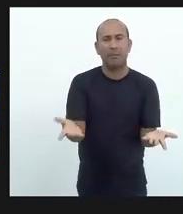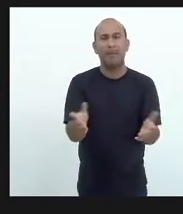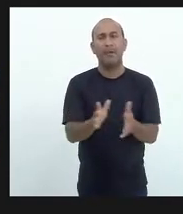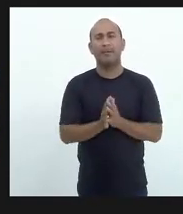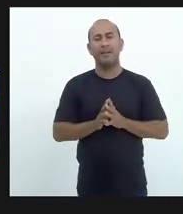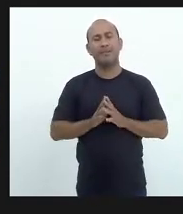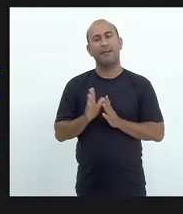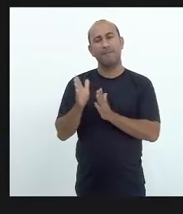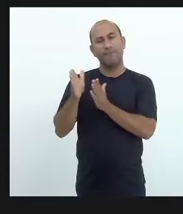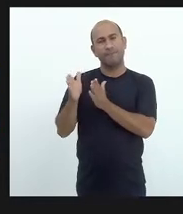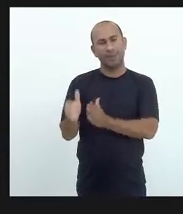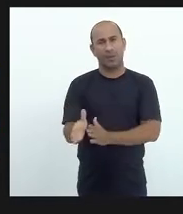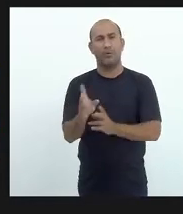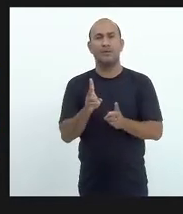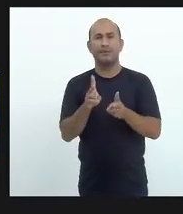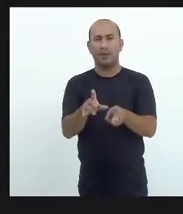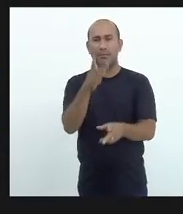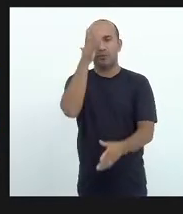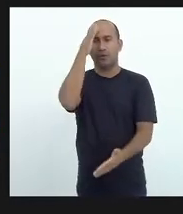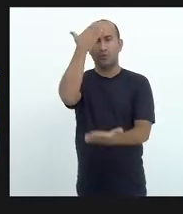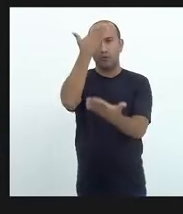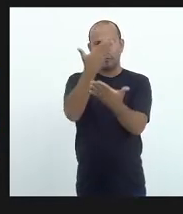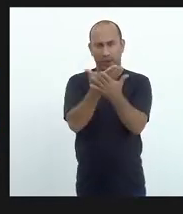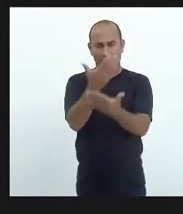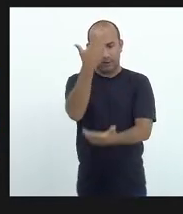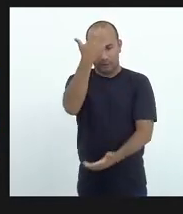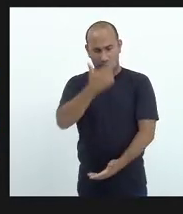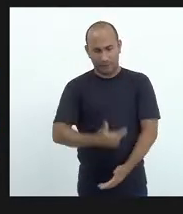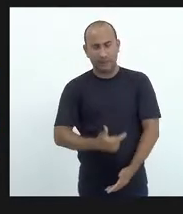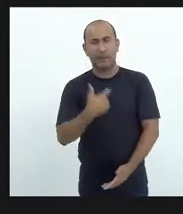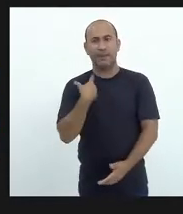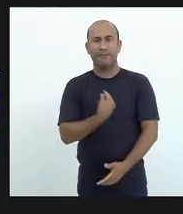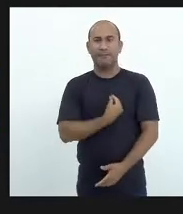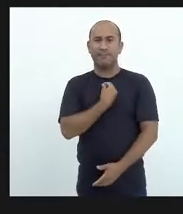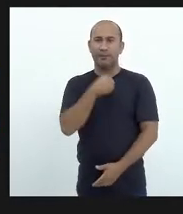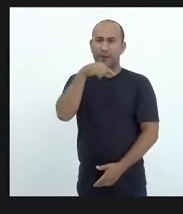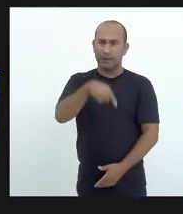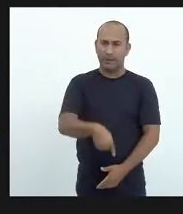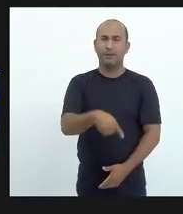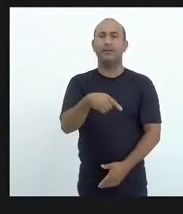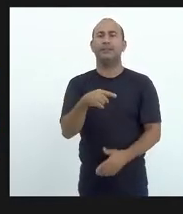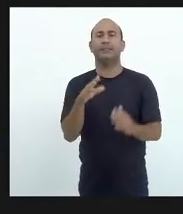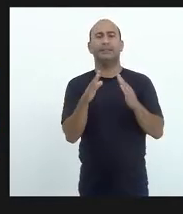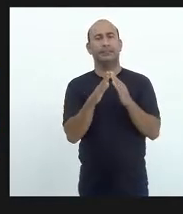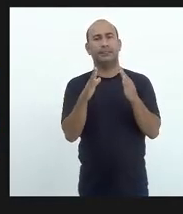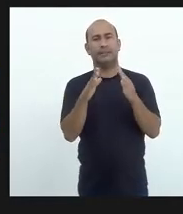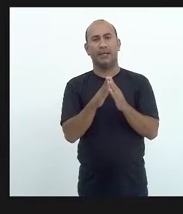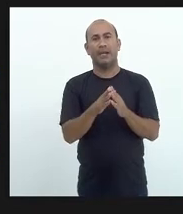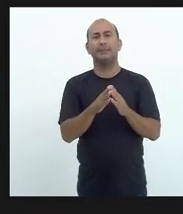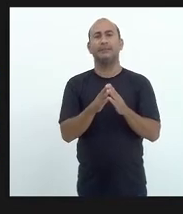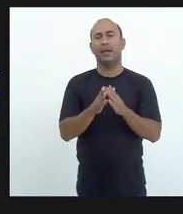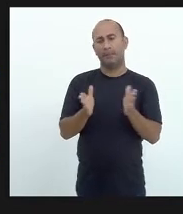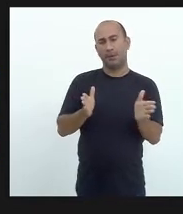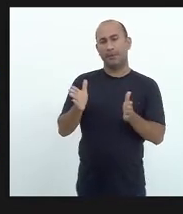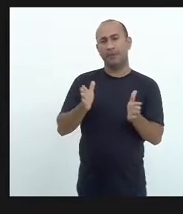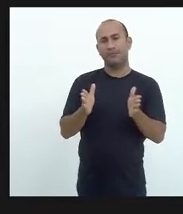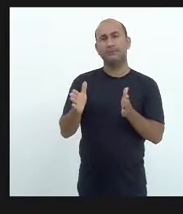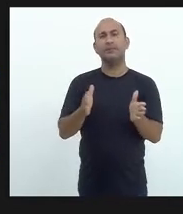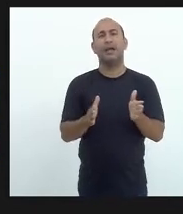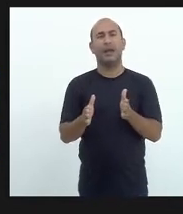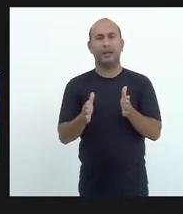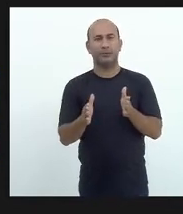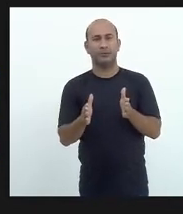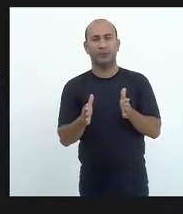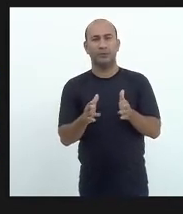permanecer fiel àqueles que me confiaram estar presente nessa casa, cumprindo o meu mandato, que é a defesa incondicional das